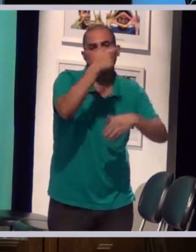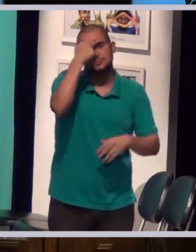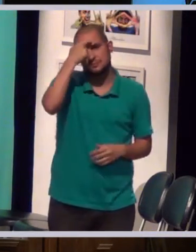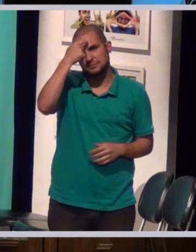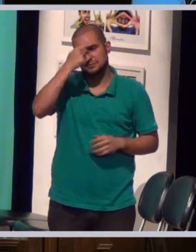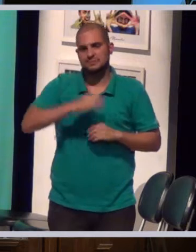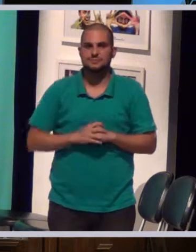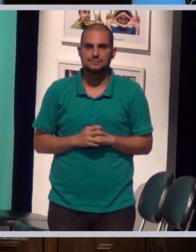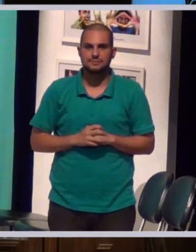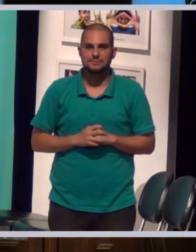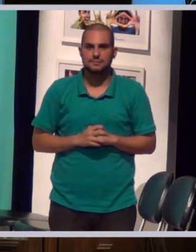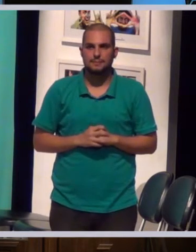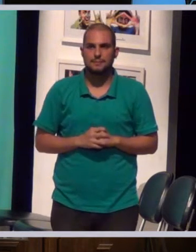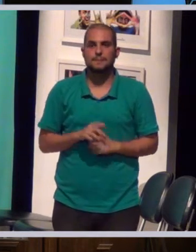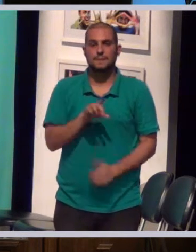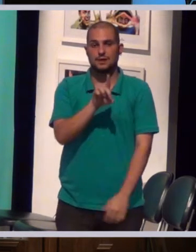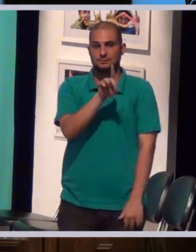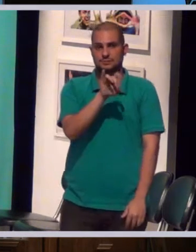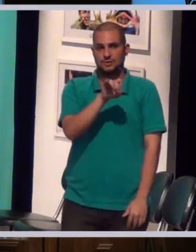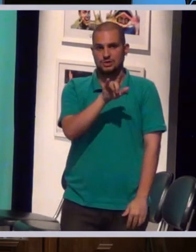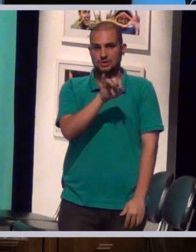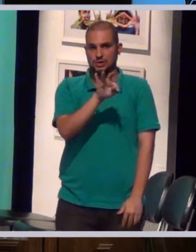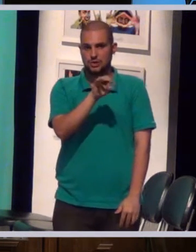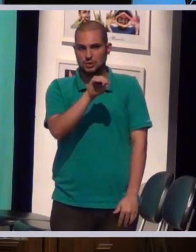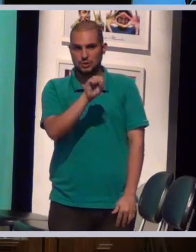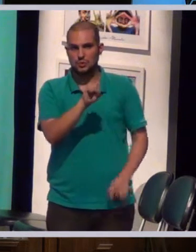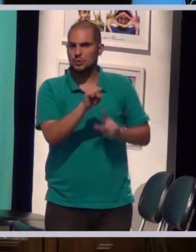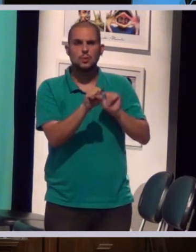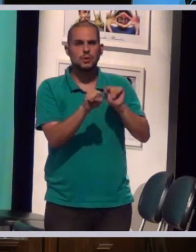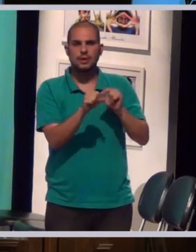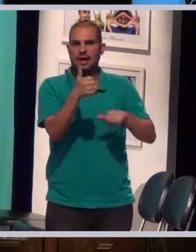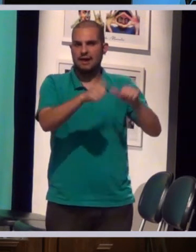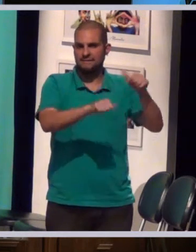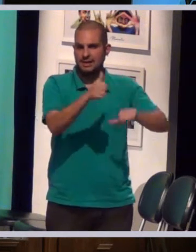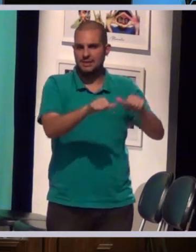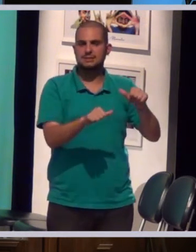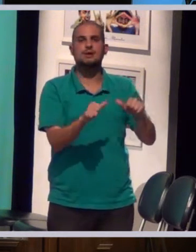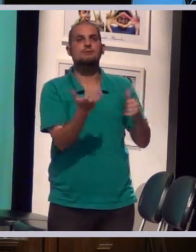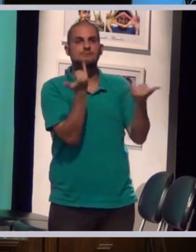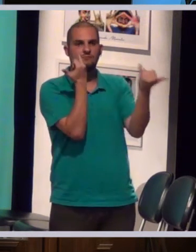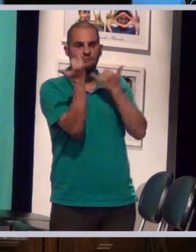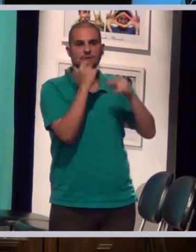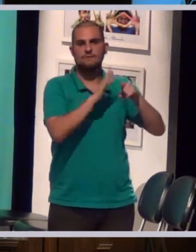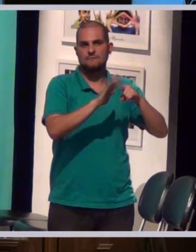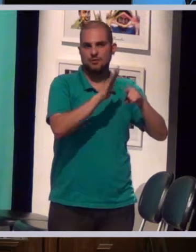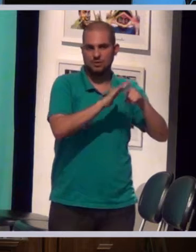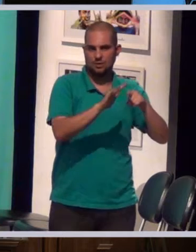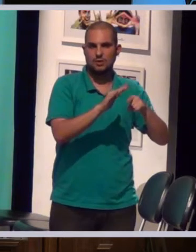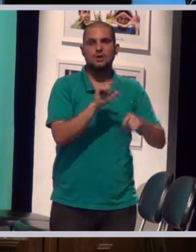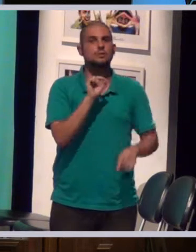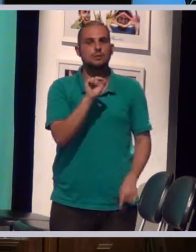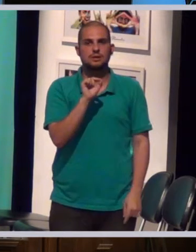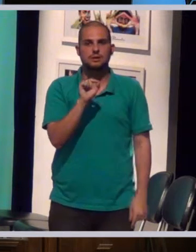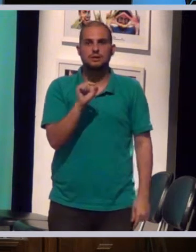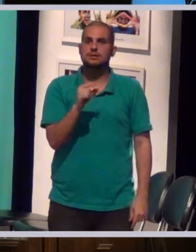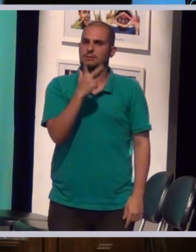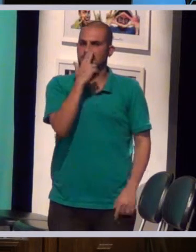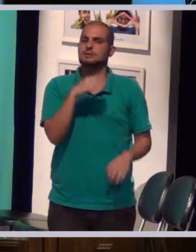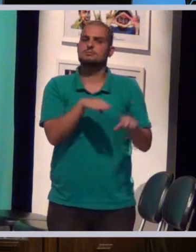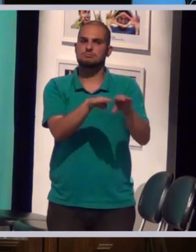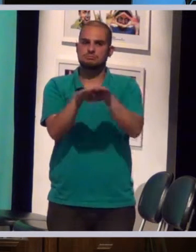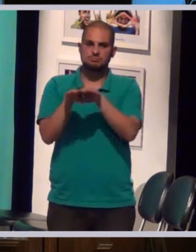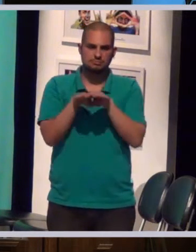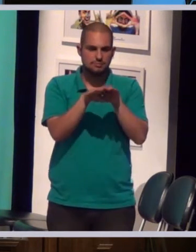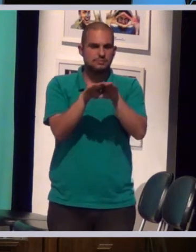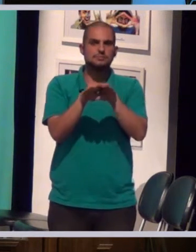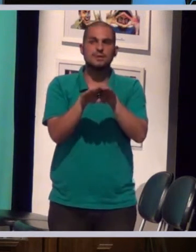Em relação ao dígitos, que diz respeito à informação fonológica, a gente vê um padrão bastante parecido, com